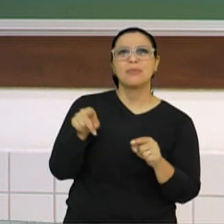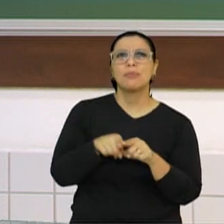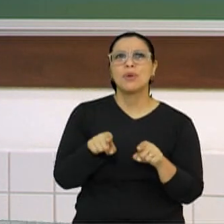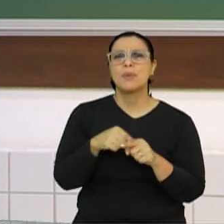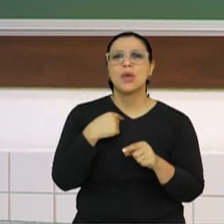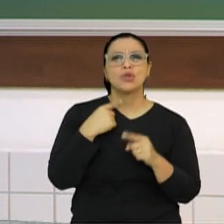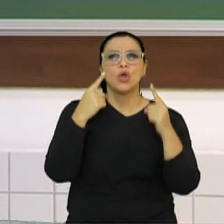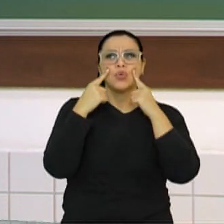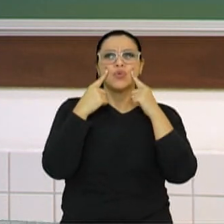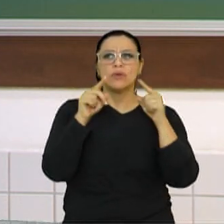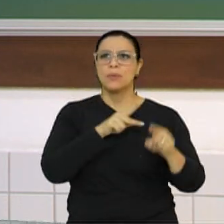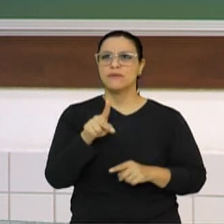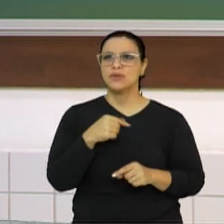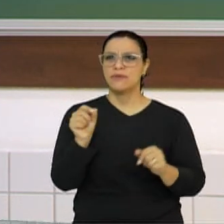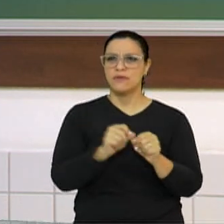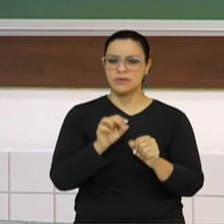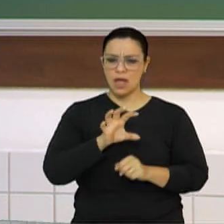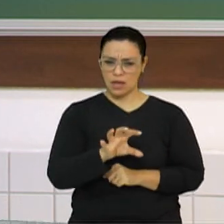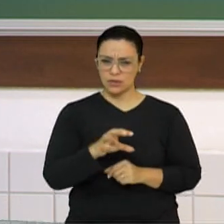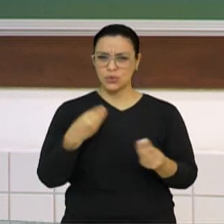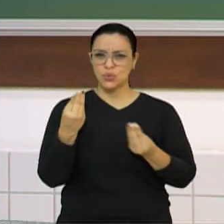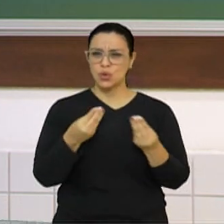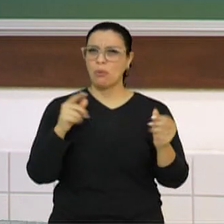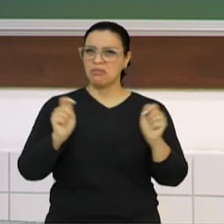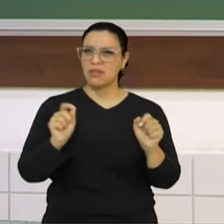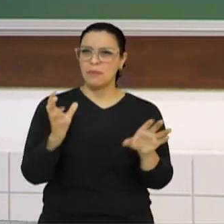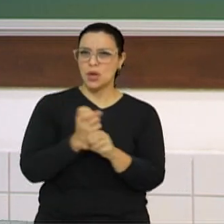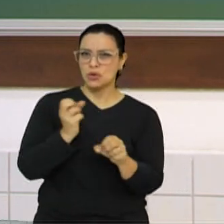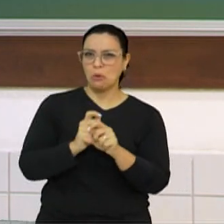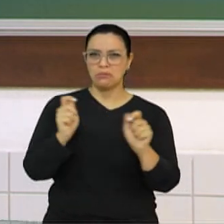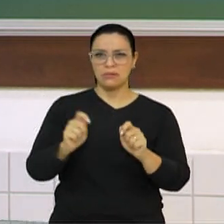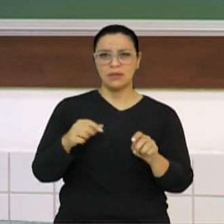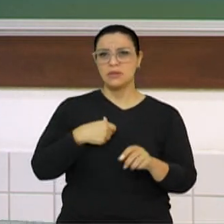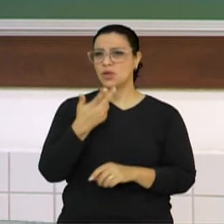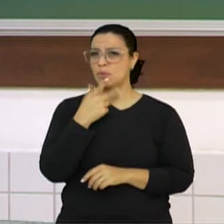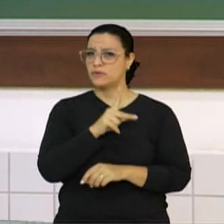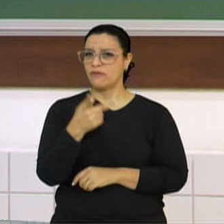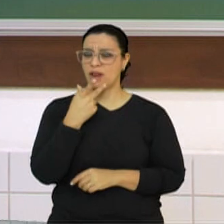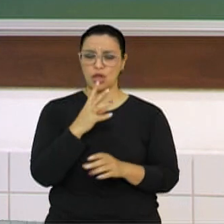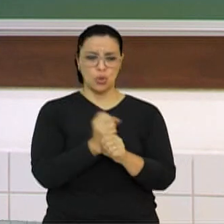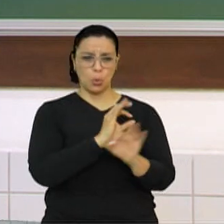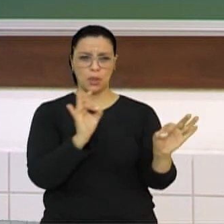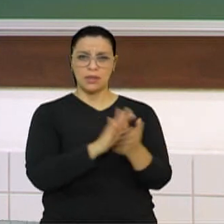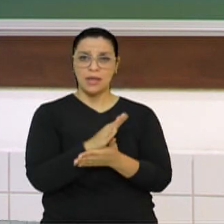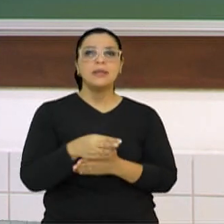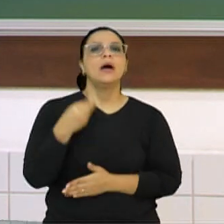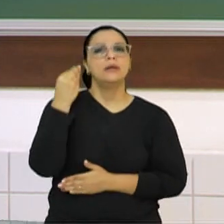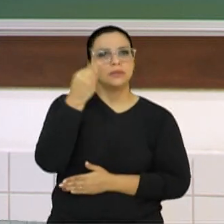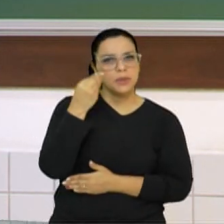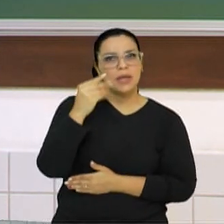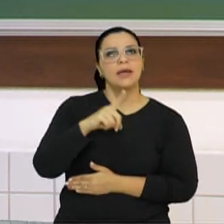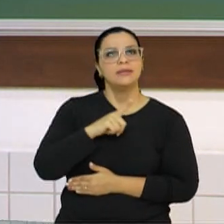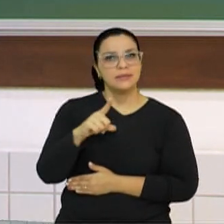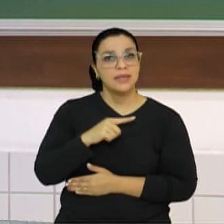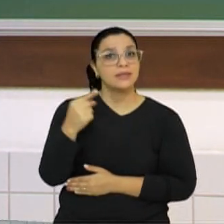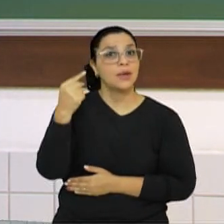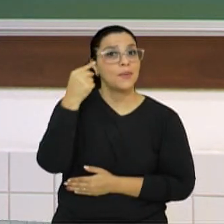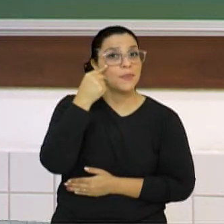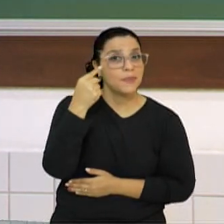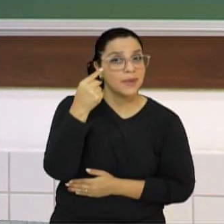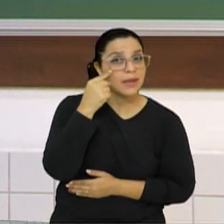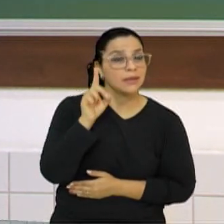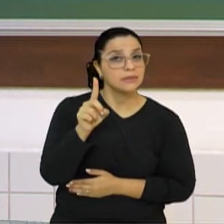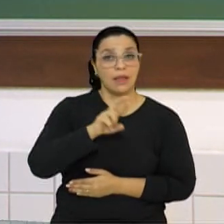primeiro com o teu professor. Professor, vou fazer isso, tem como valer uma notinha, mas se ele falar que não vale nota, vale a experiência. Pense o